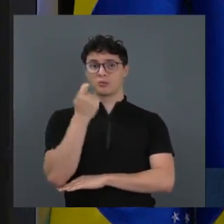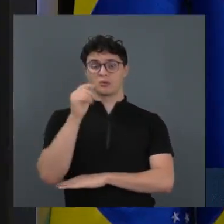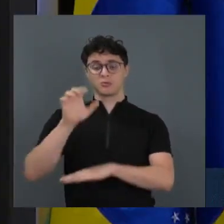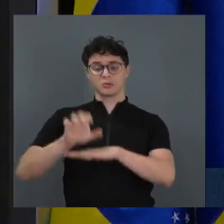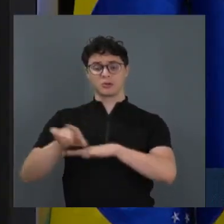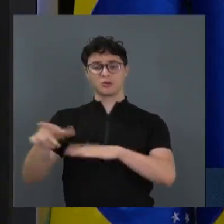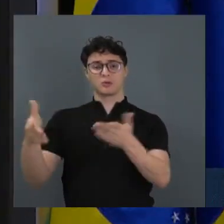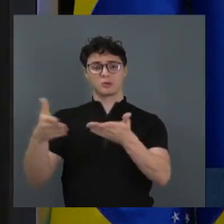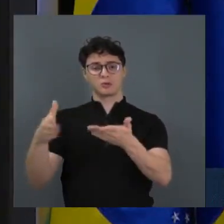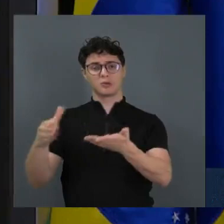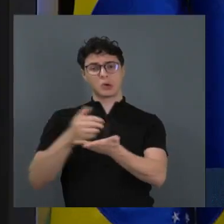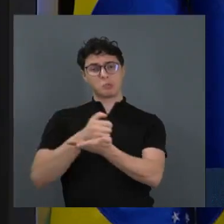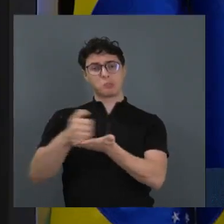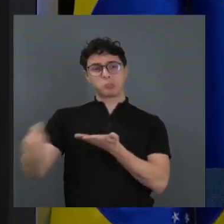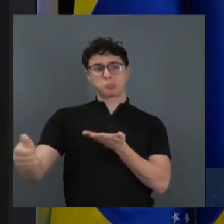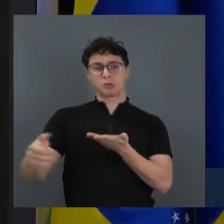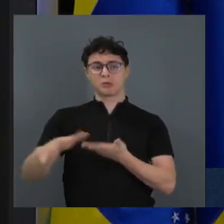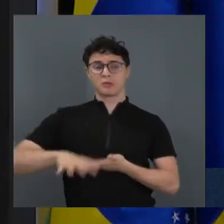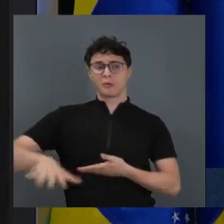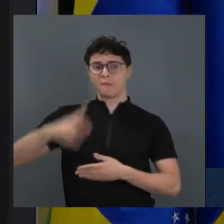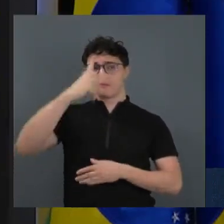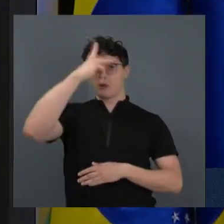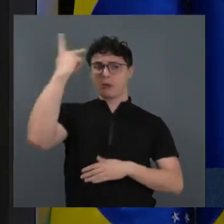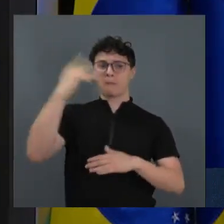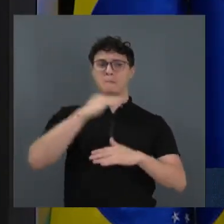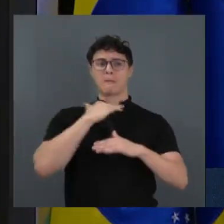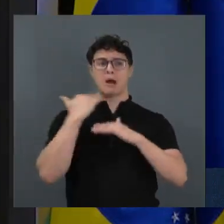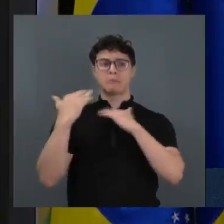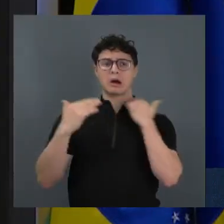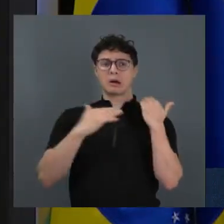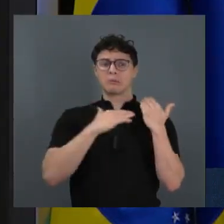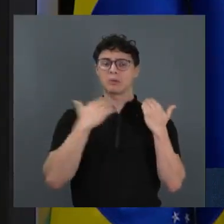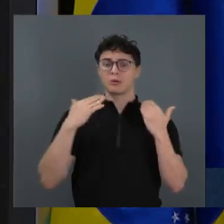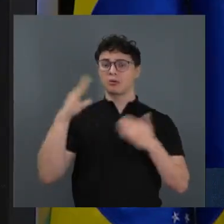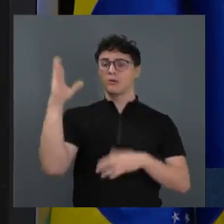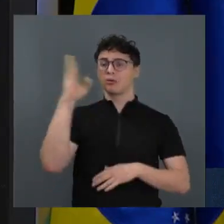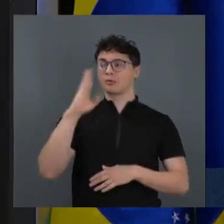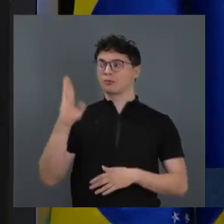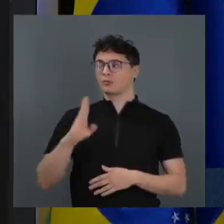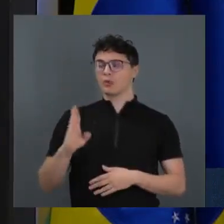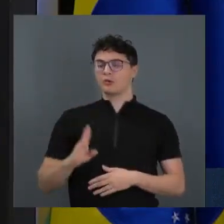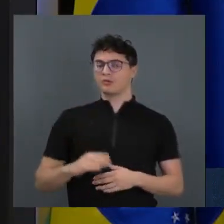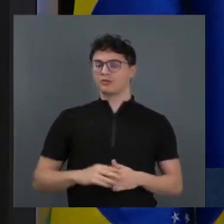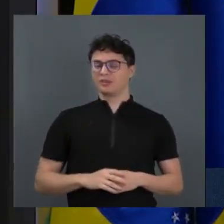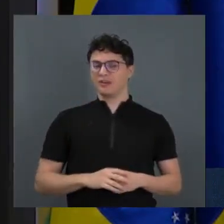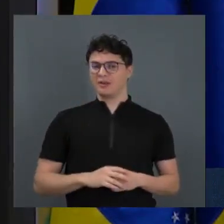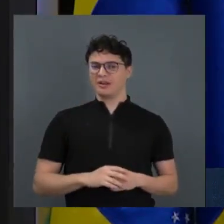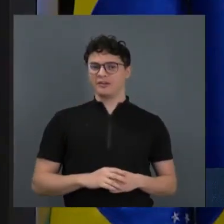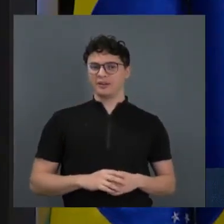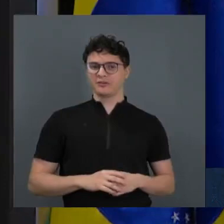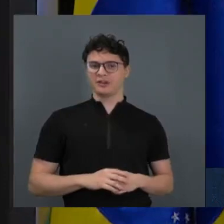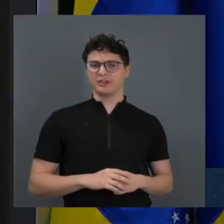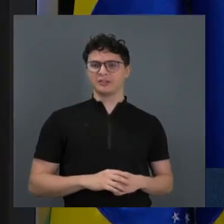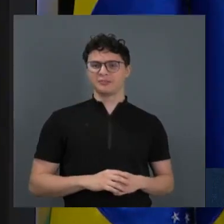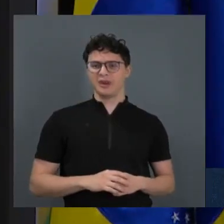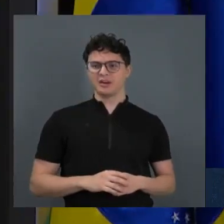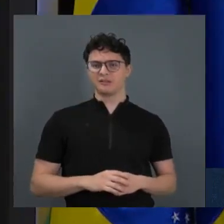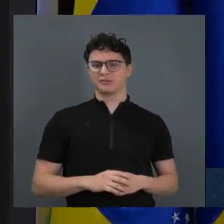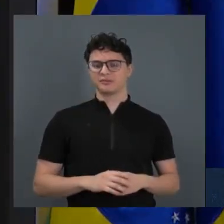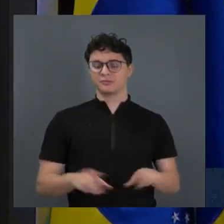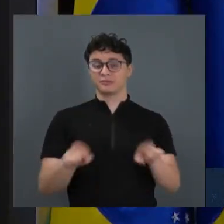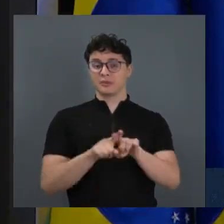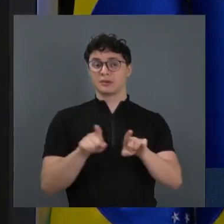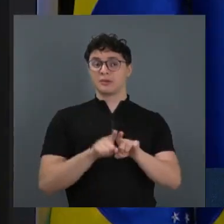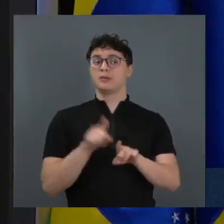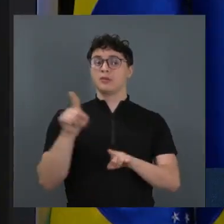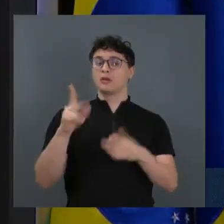devastado. Pessoas morrendo. O Brasil está com o olho lá, com o coração lá, com a alma lá,